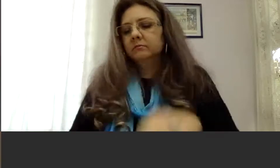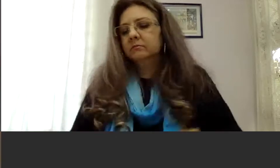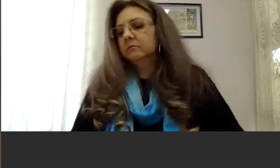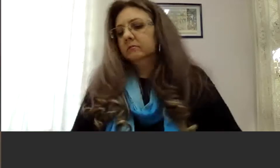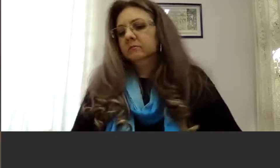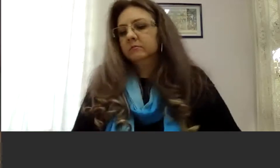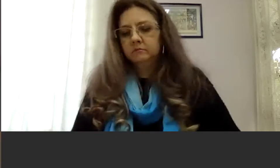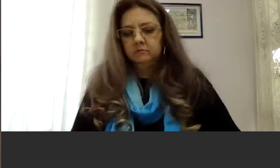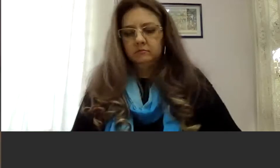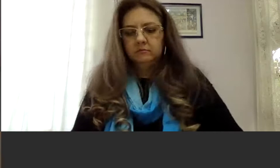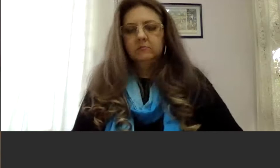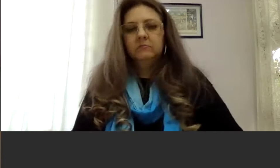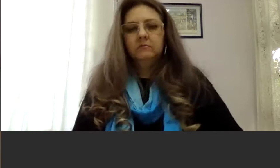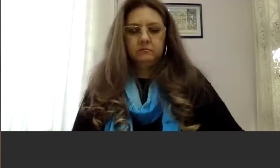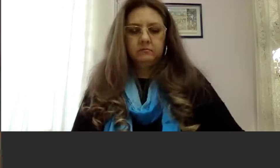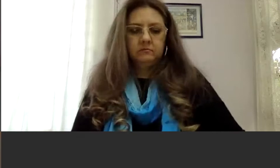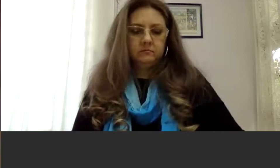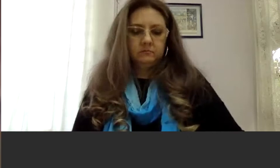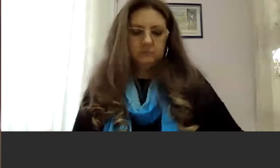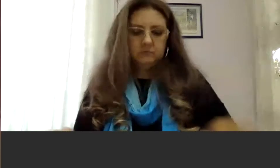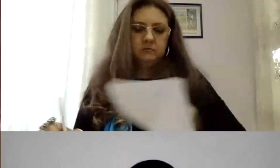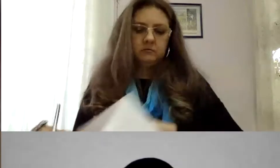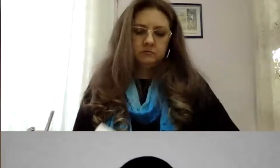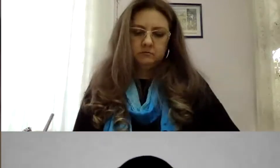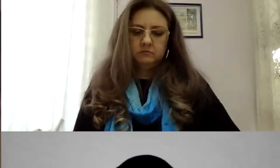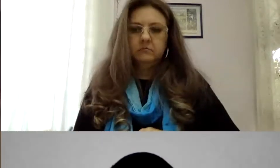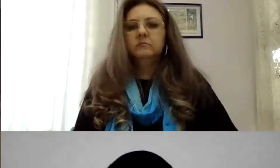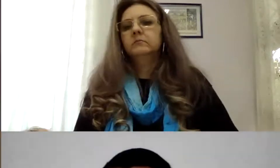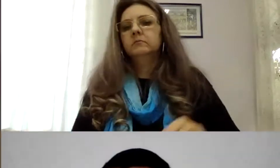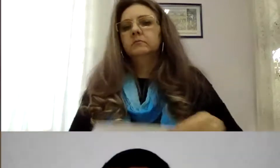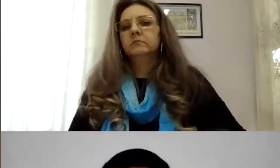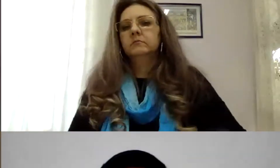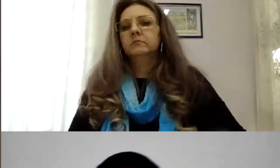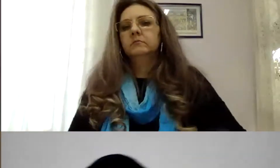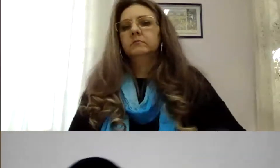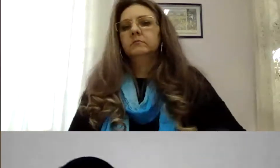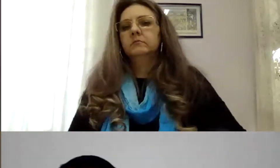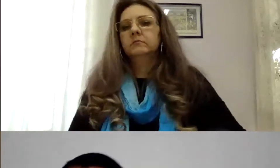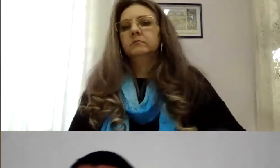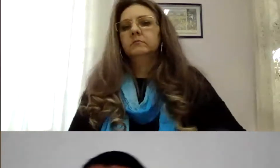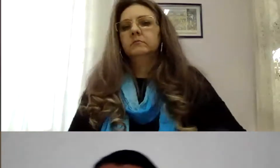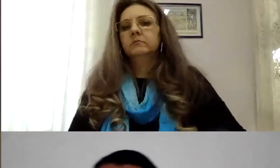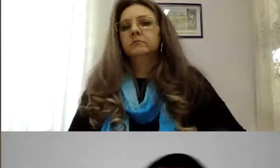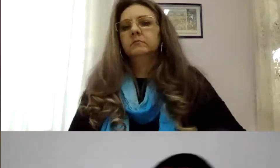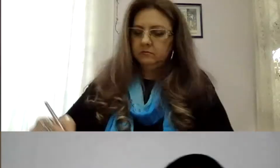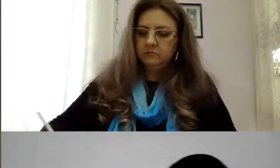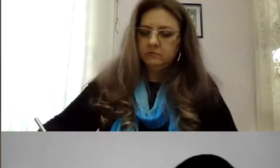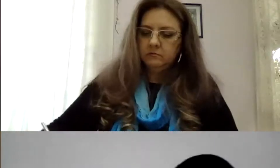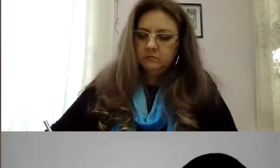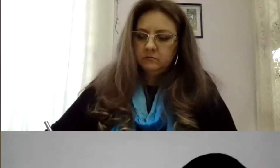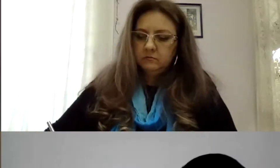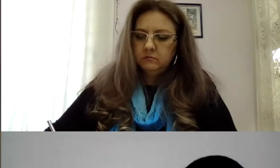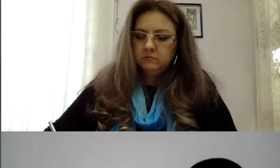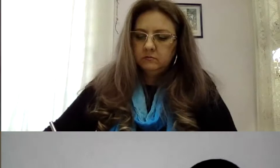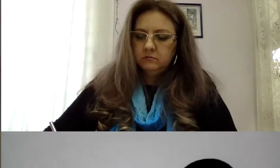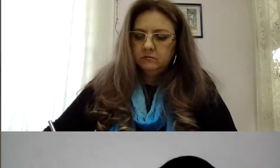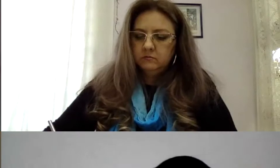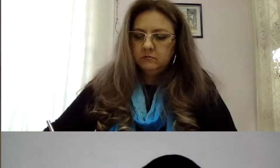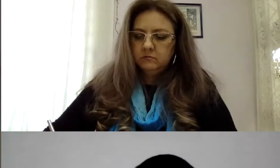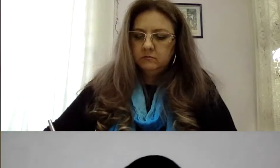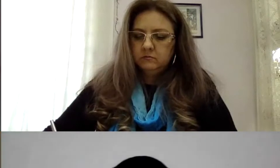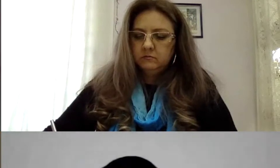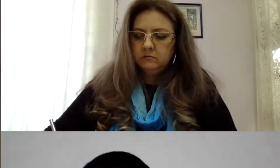ser inteligente, centro e medida de todas as coisas, a imagem de Deus, etc., etc., nós provavelmente